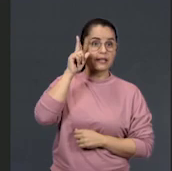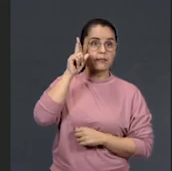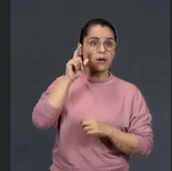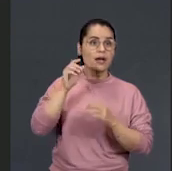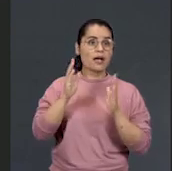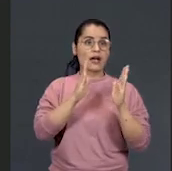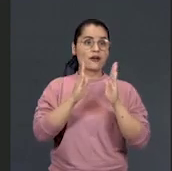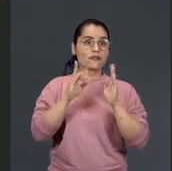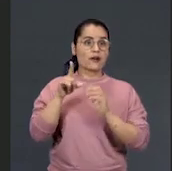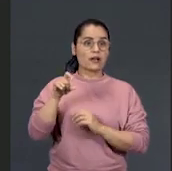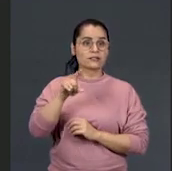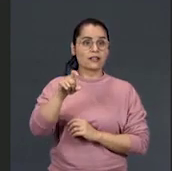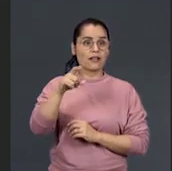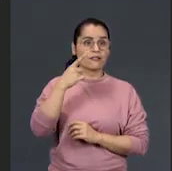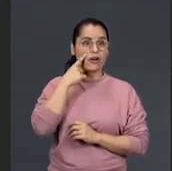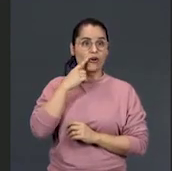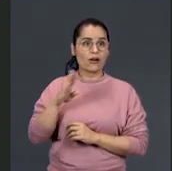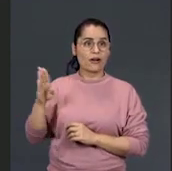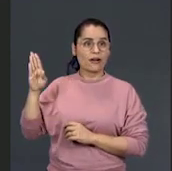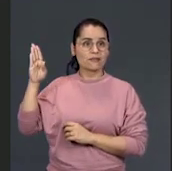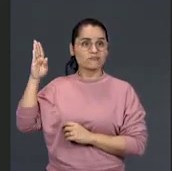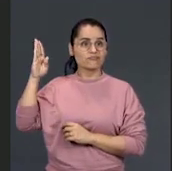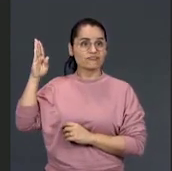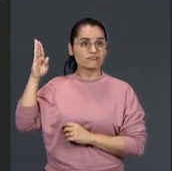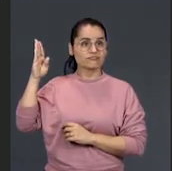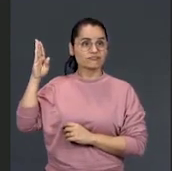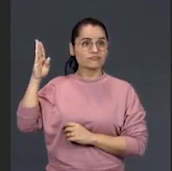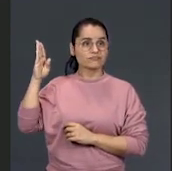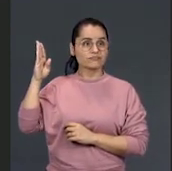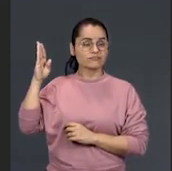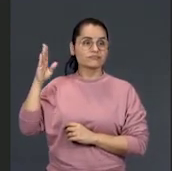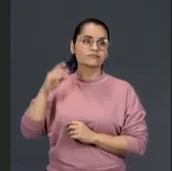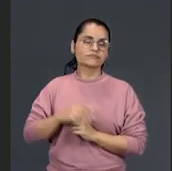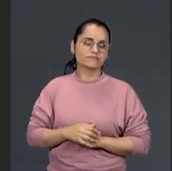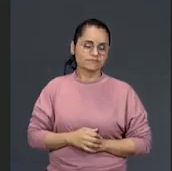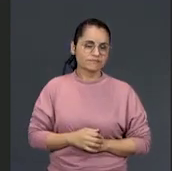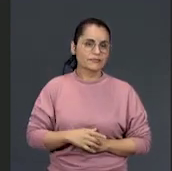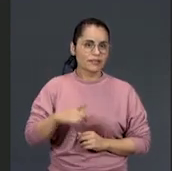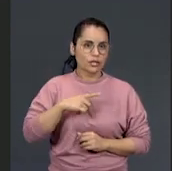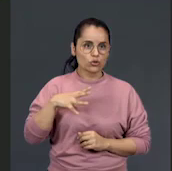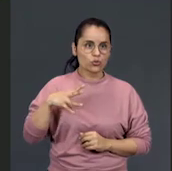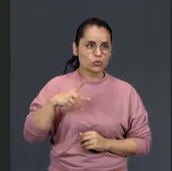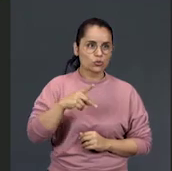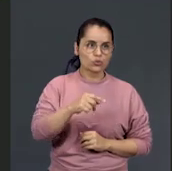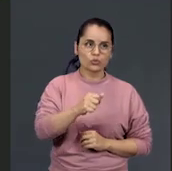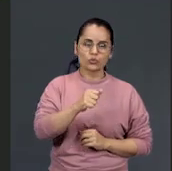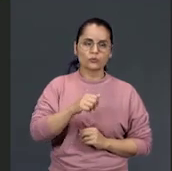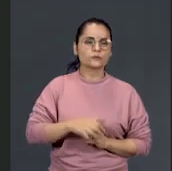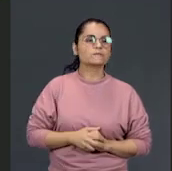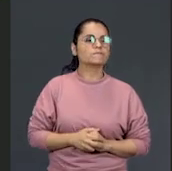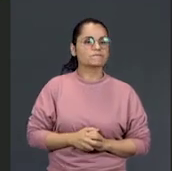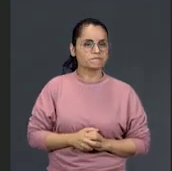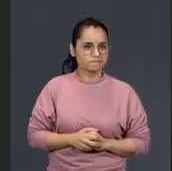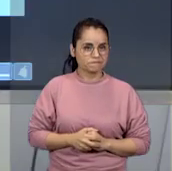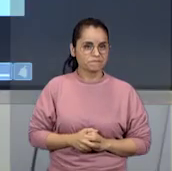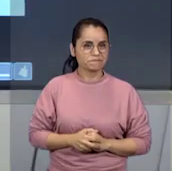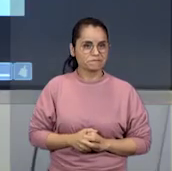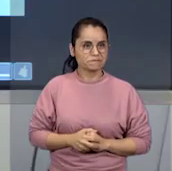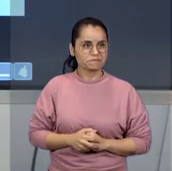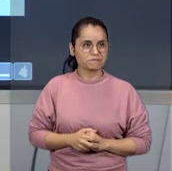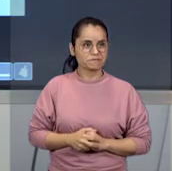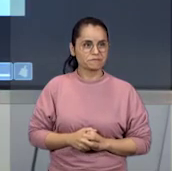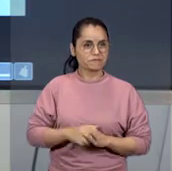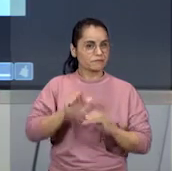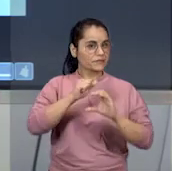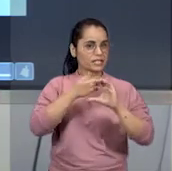notocorda aqui, ó. Tá vendo? Então, tubo nervoso, dorsal, fendas faringianas e a cauda pós-anal.